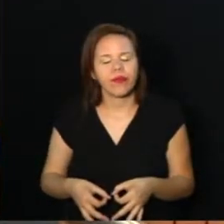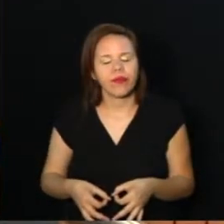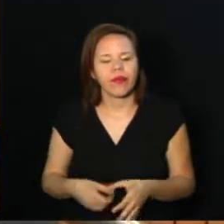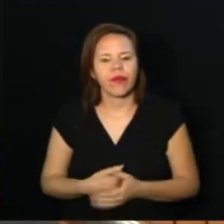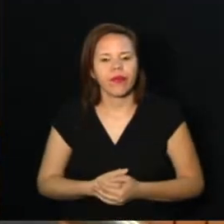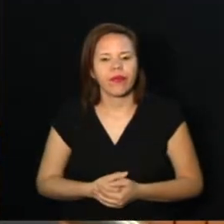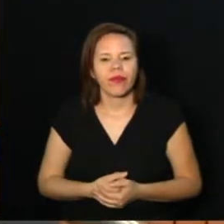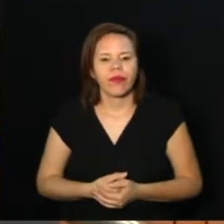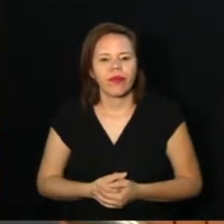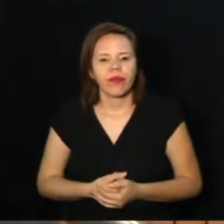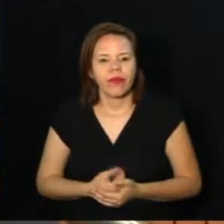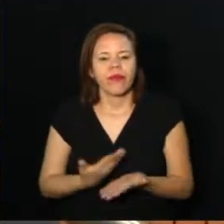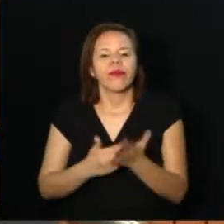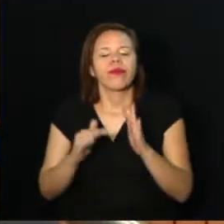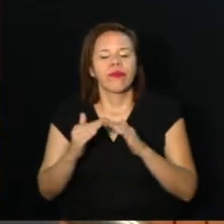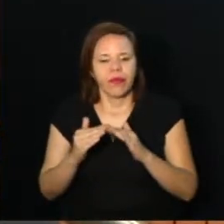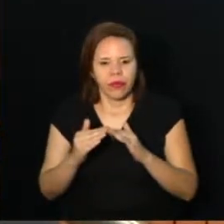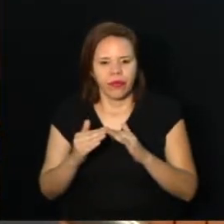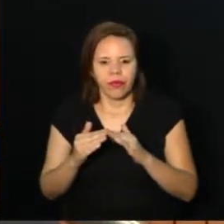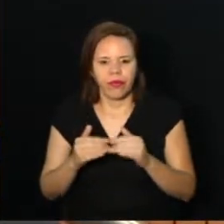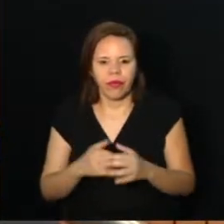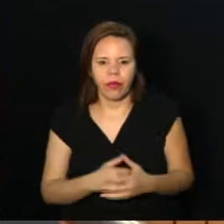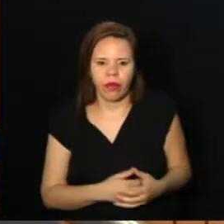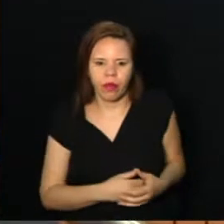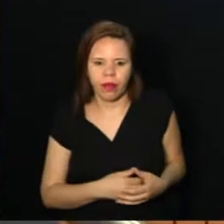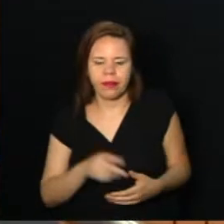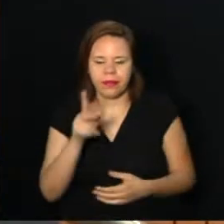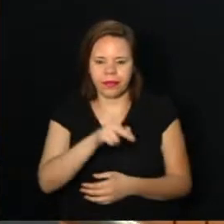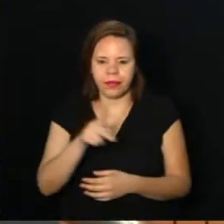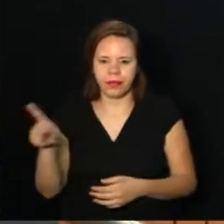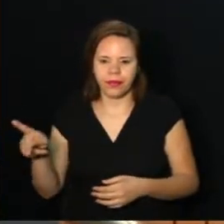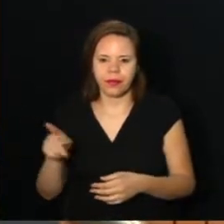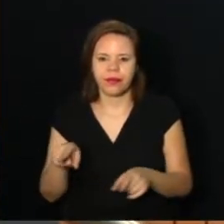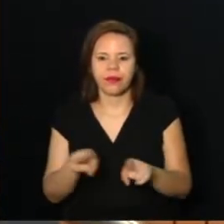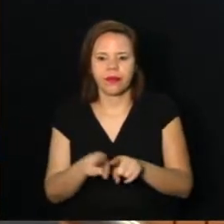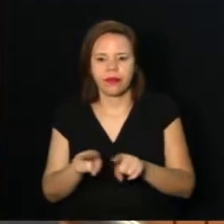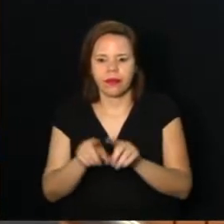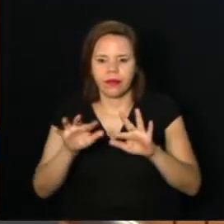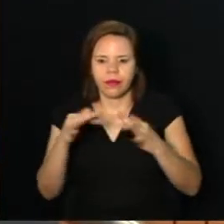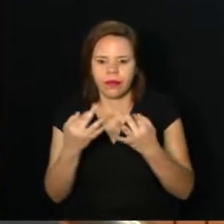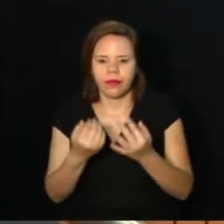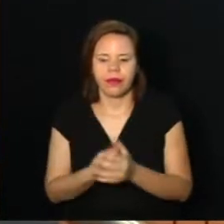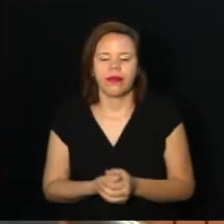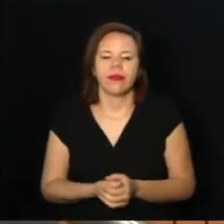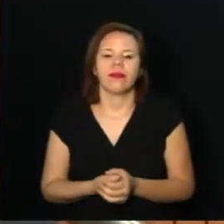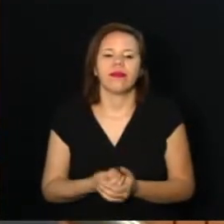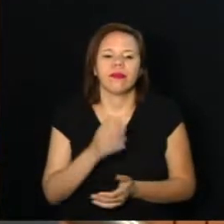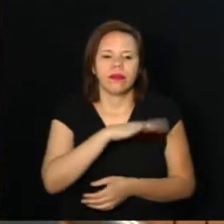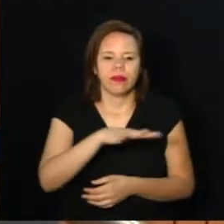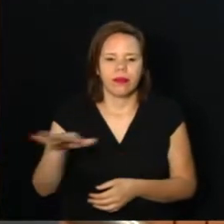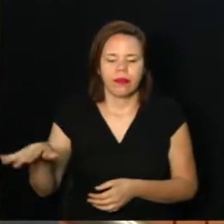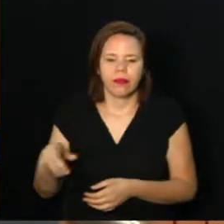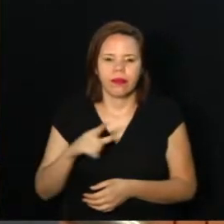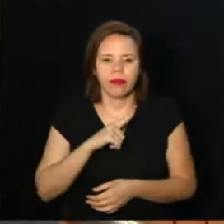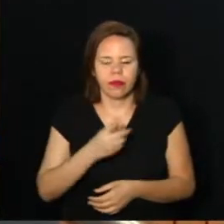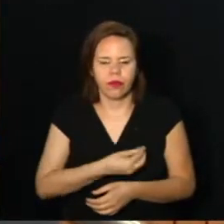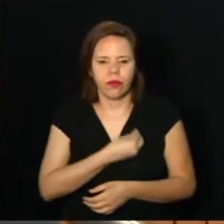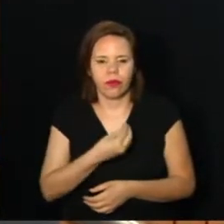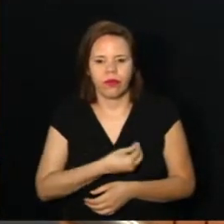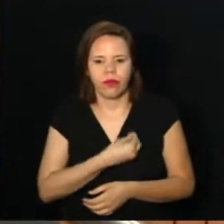envolvendo a escola, envolvendo os professores e também a família, a criança ela tem uma